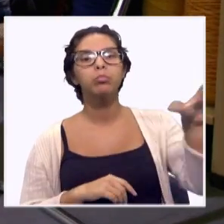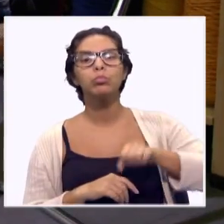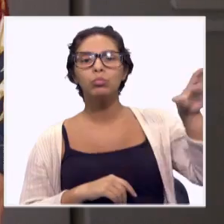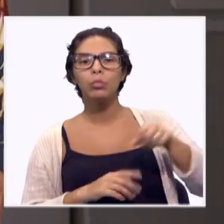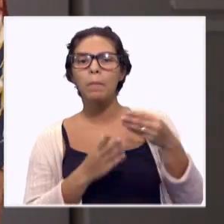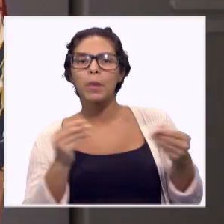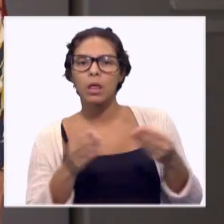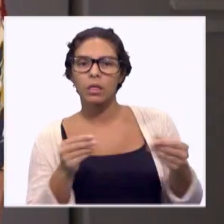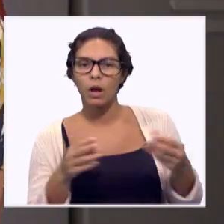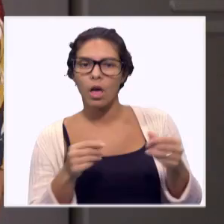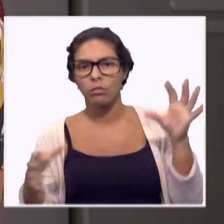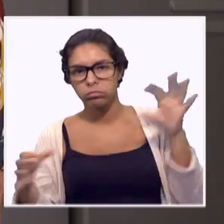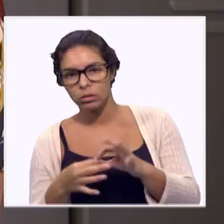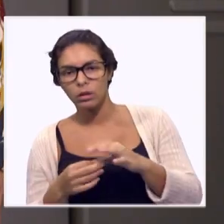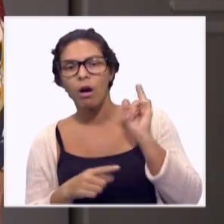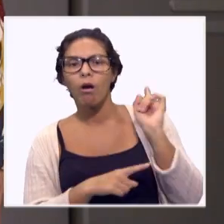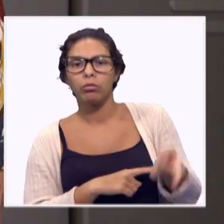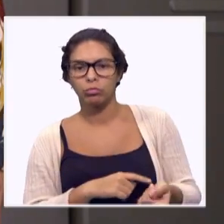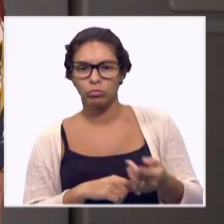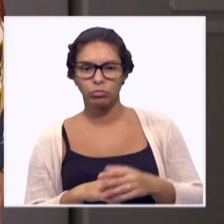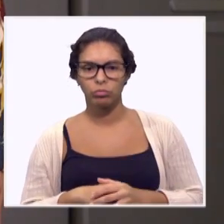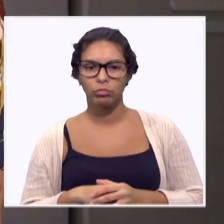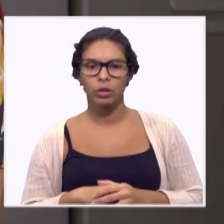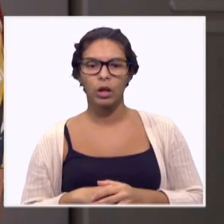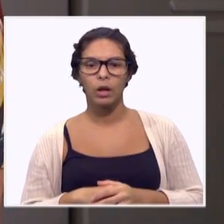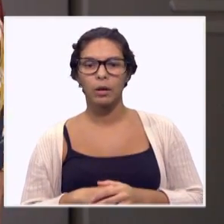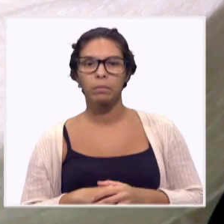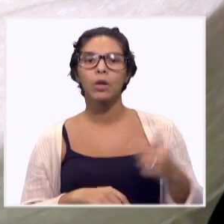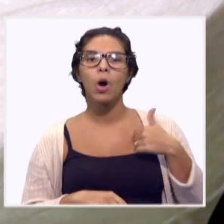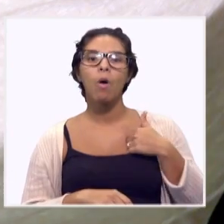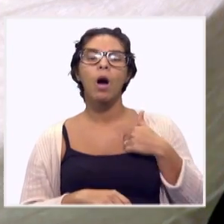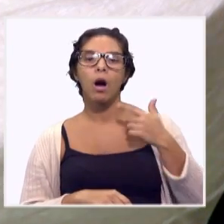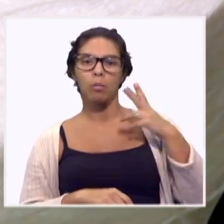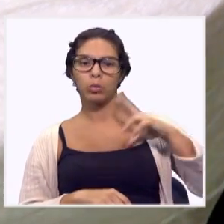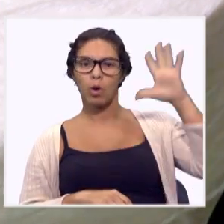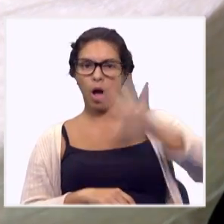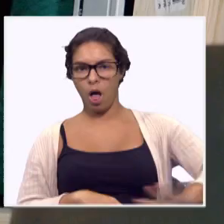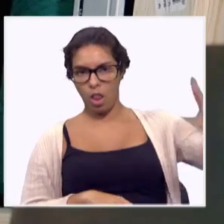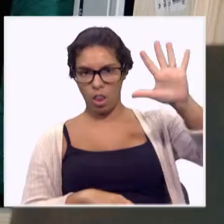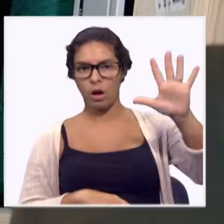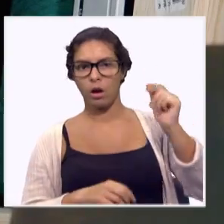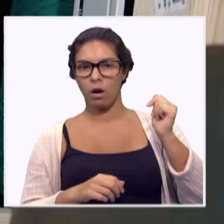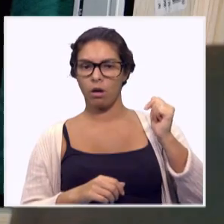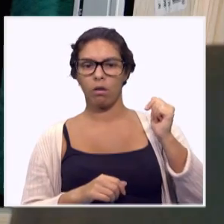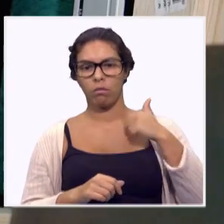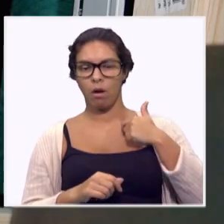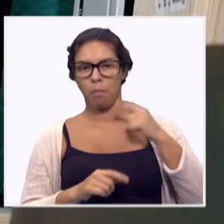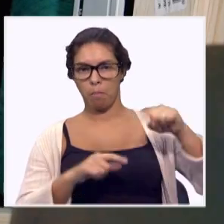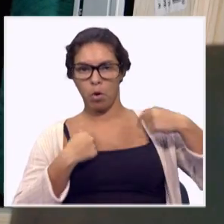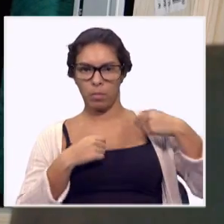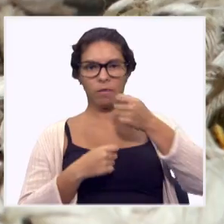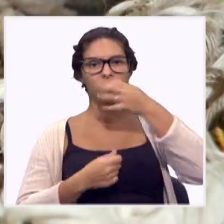materiais? Eu atualmente só trabalho com fornecedores nacionais.